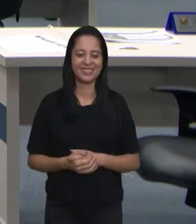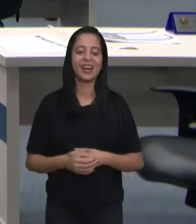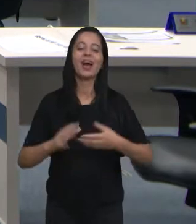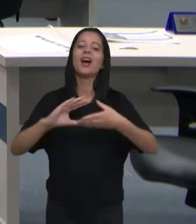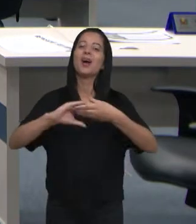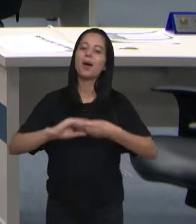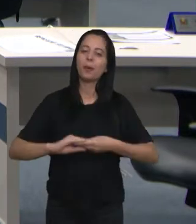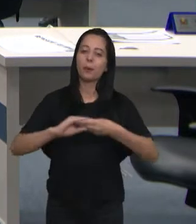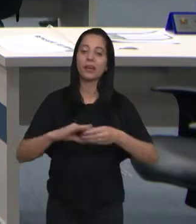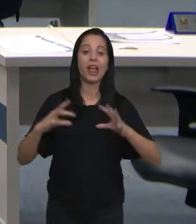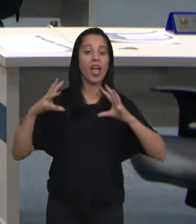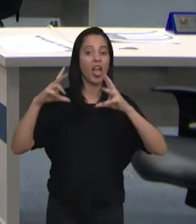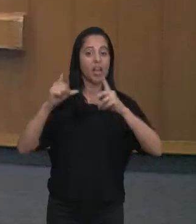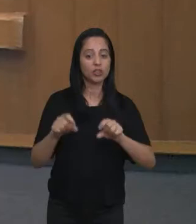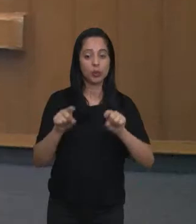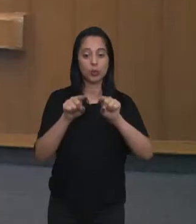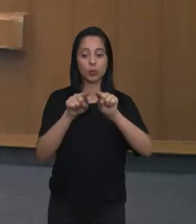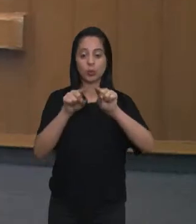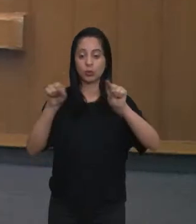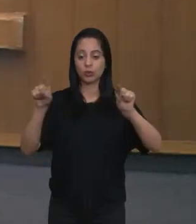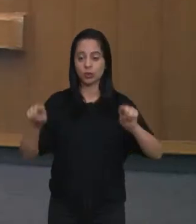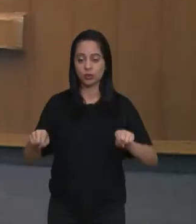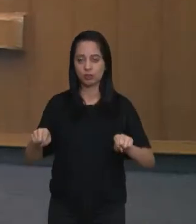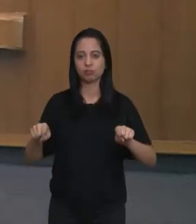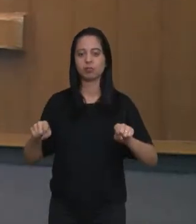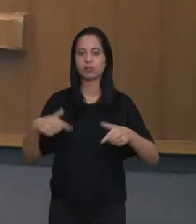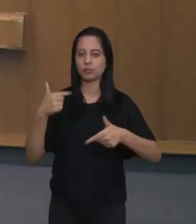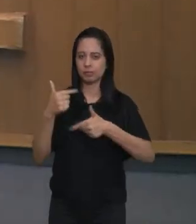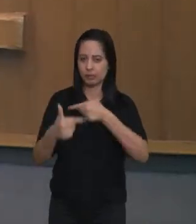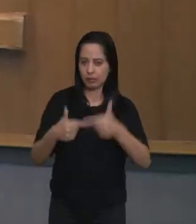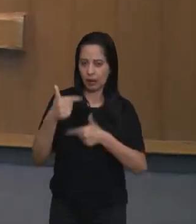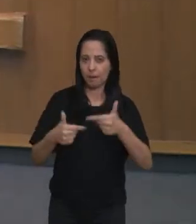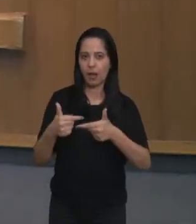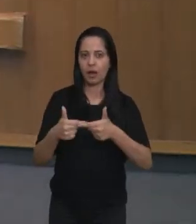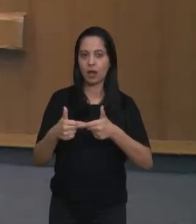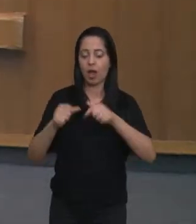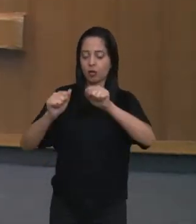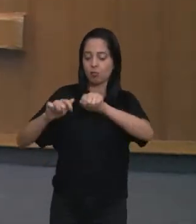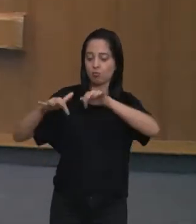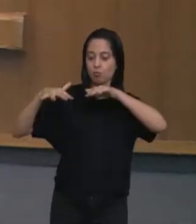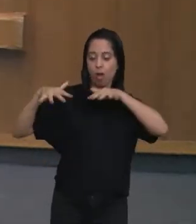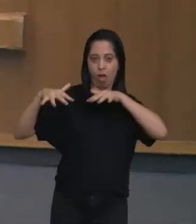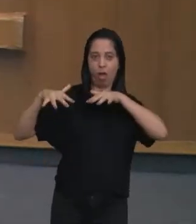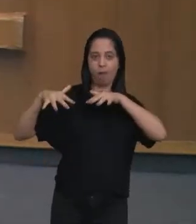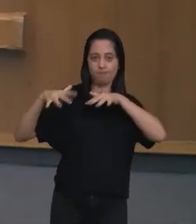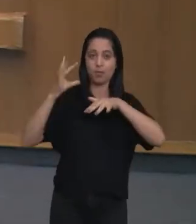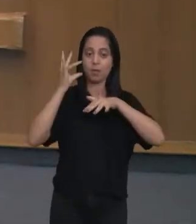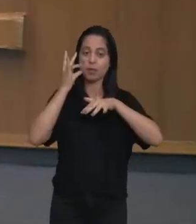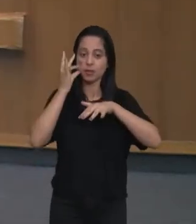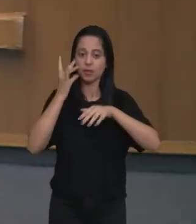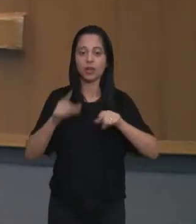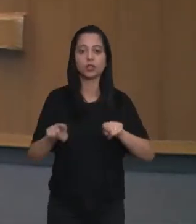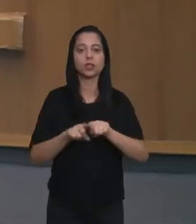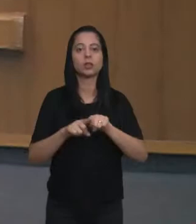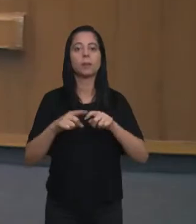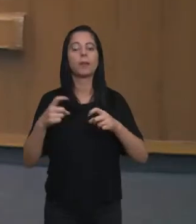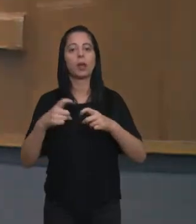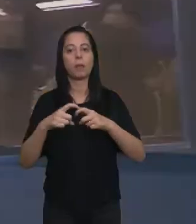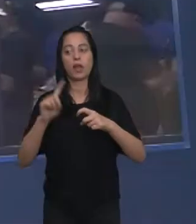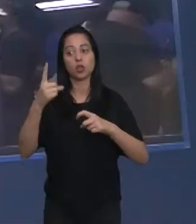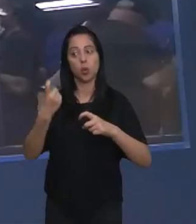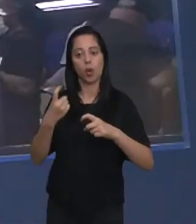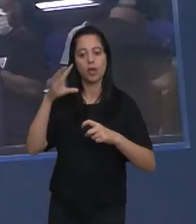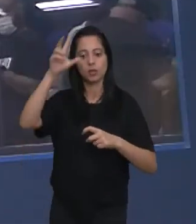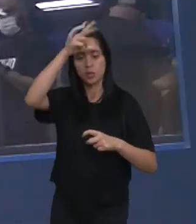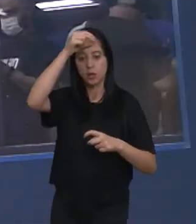Cumprimentar os servidores que estão na galeria, Dr. Luiz Antônio, nosso ex-vice-prefeito, pela sua presença.